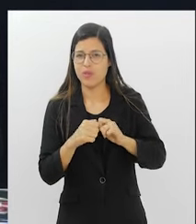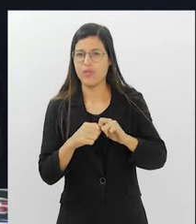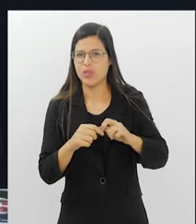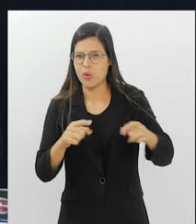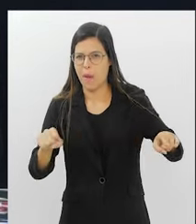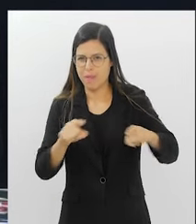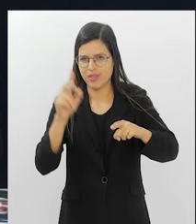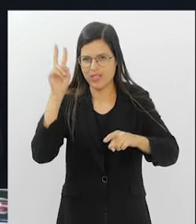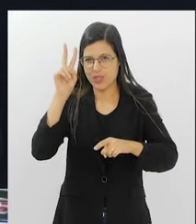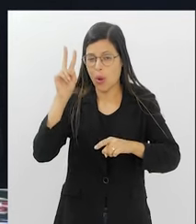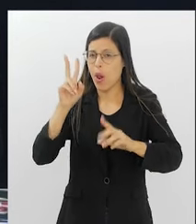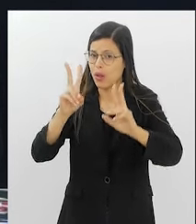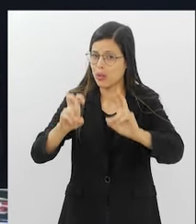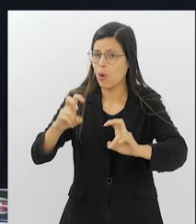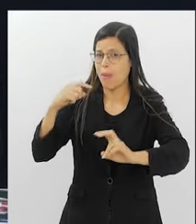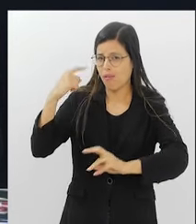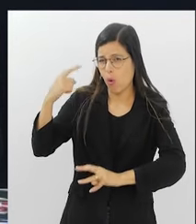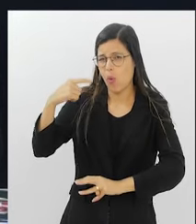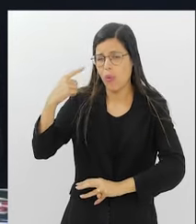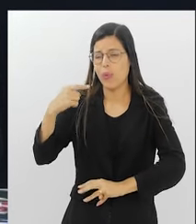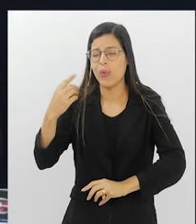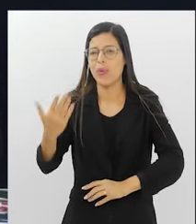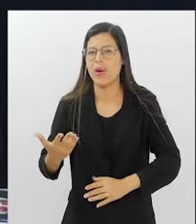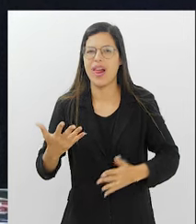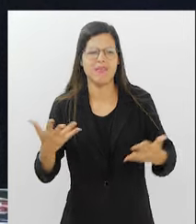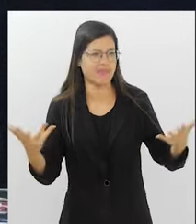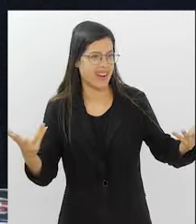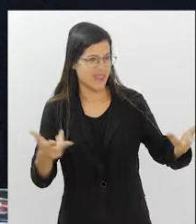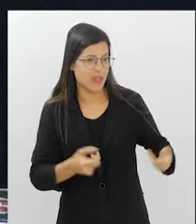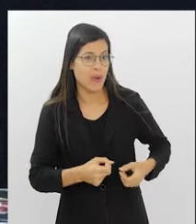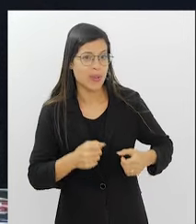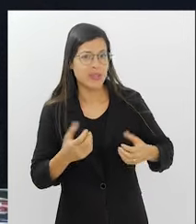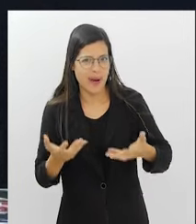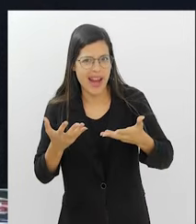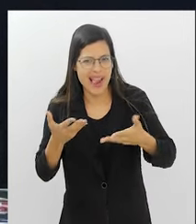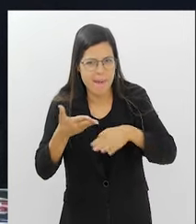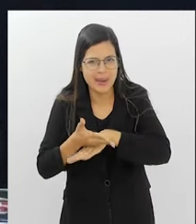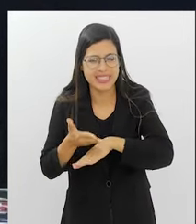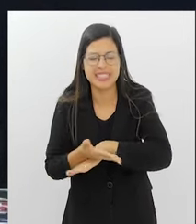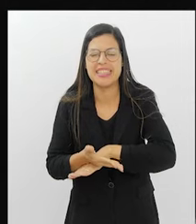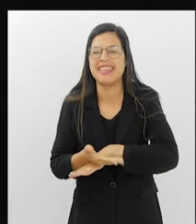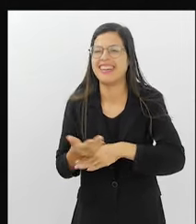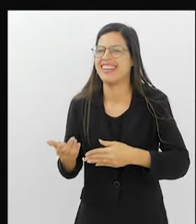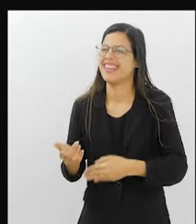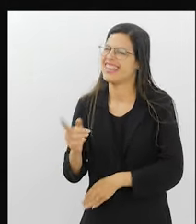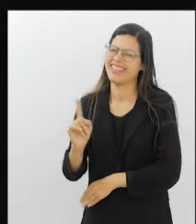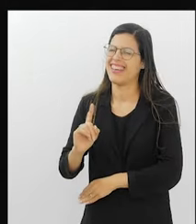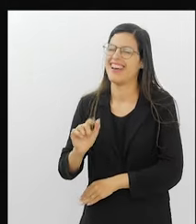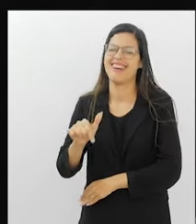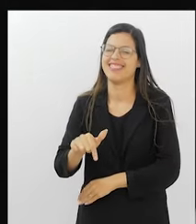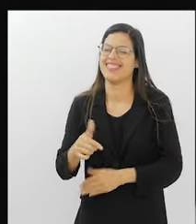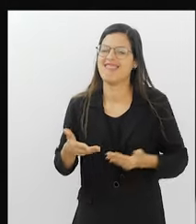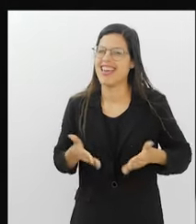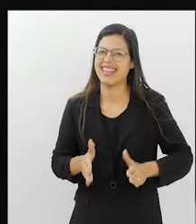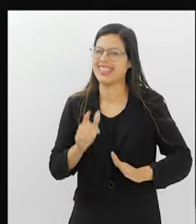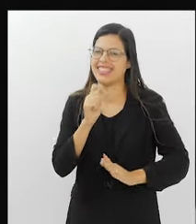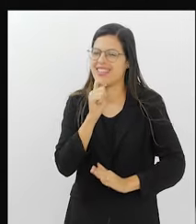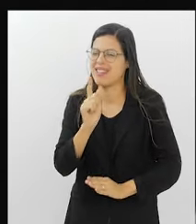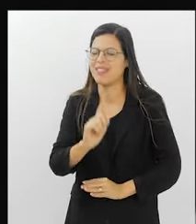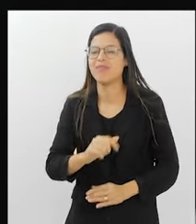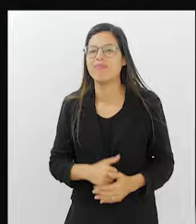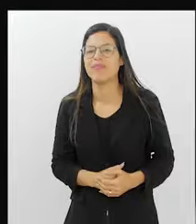enredo sobre a loucura que maravilhoso eu fiz um enredo eu poderia estar nele eu fiz um mas acho que você não nem